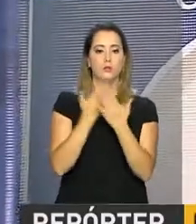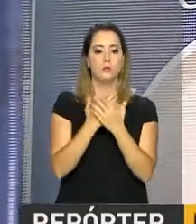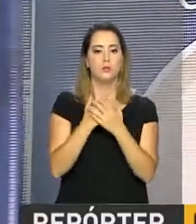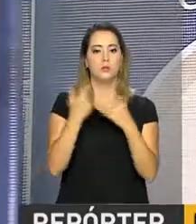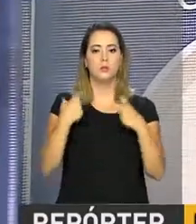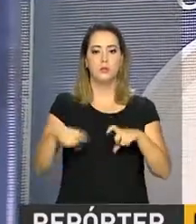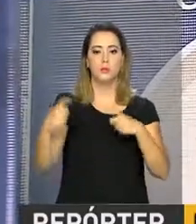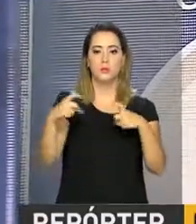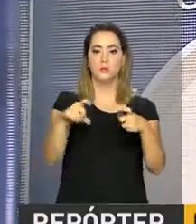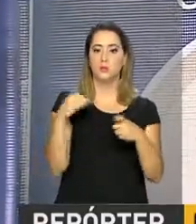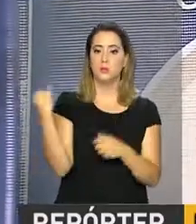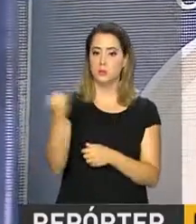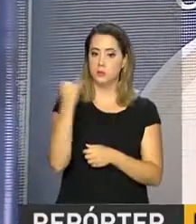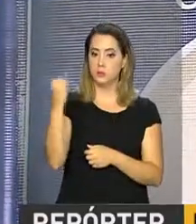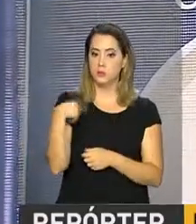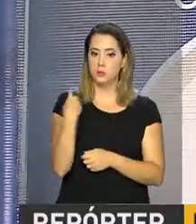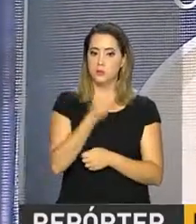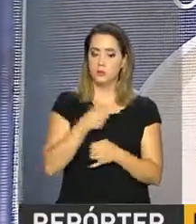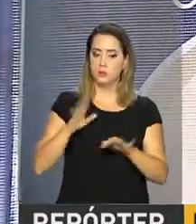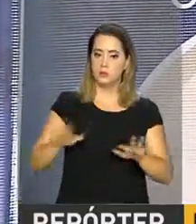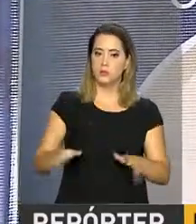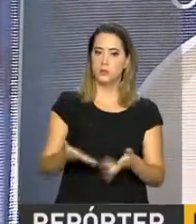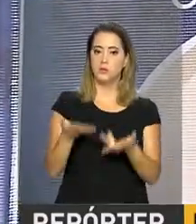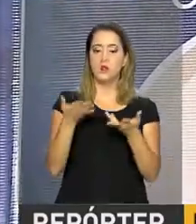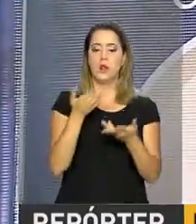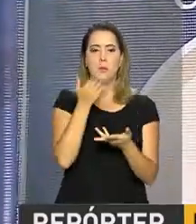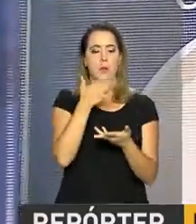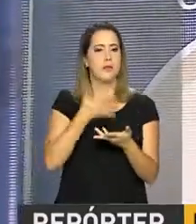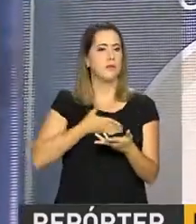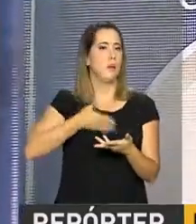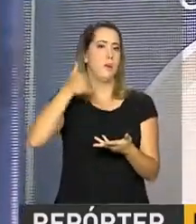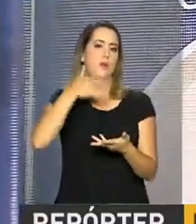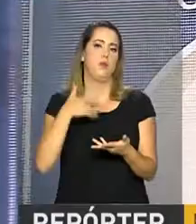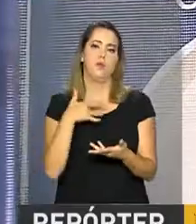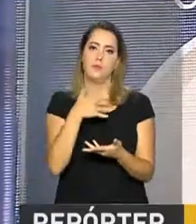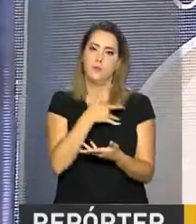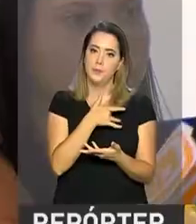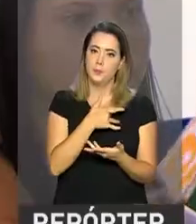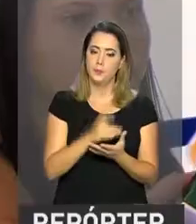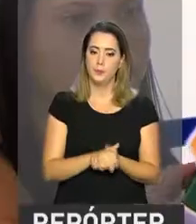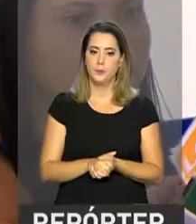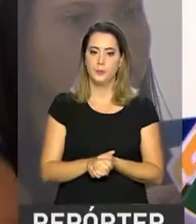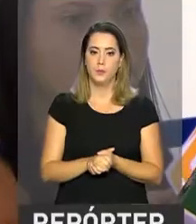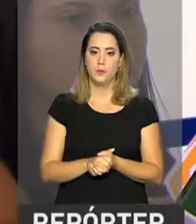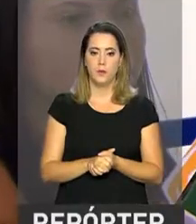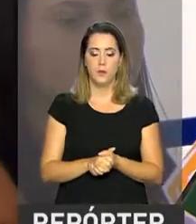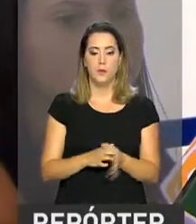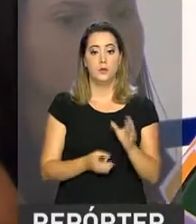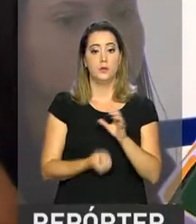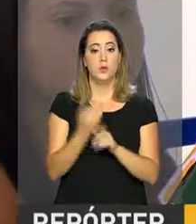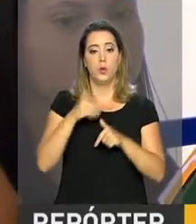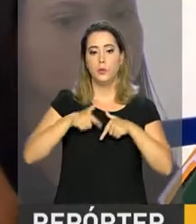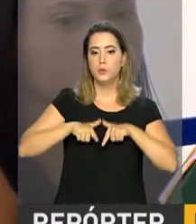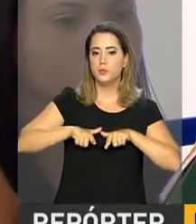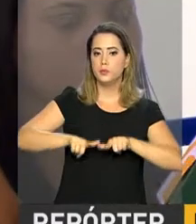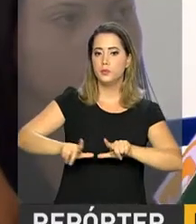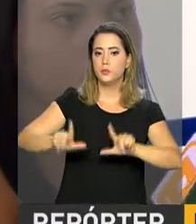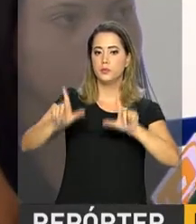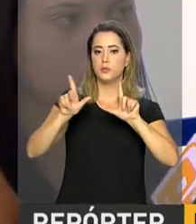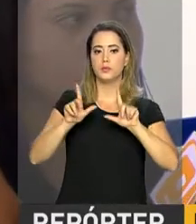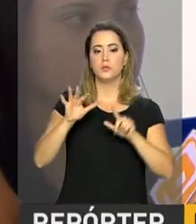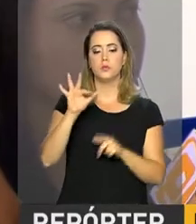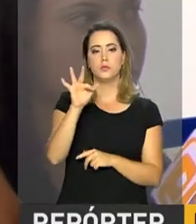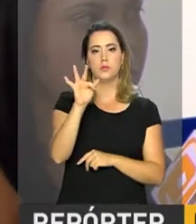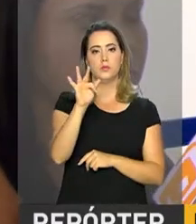ambiente propício para que a gente fomente hábitos alimentares mais saudáveis para os nossos estudantes. Criou uma premiação via